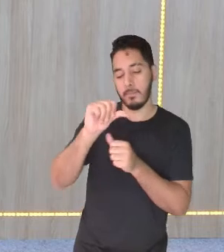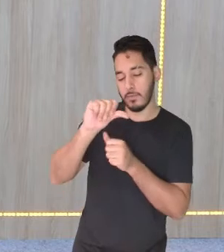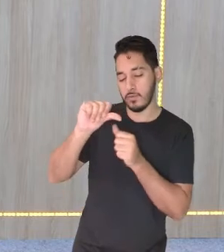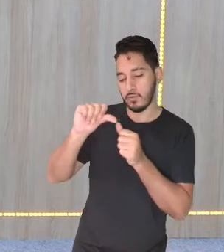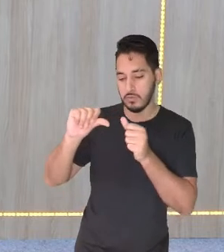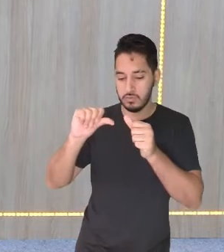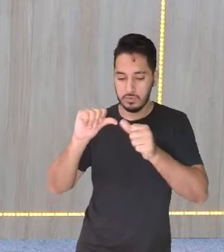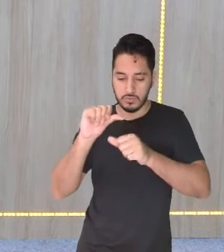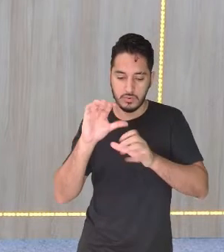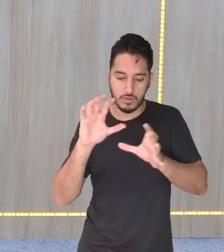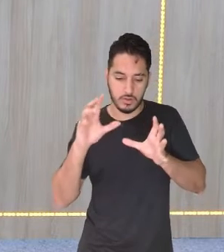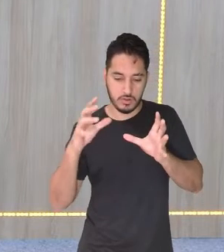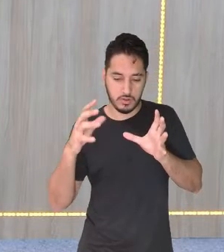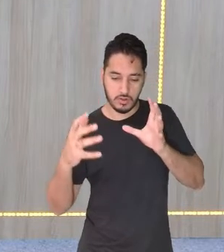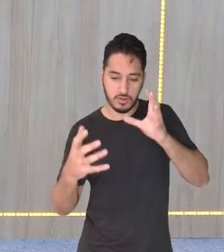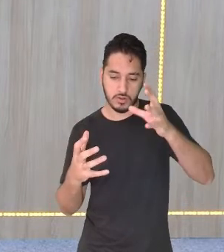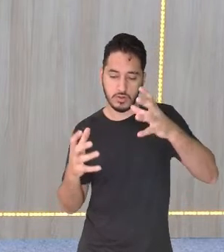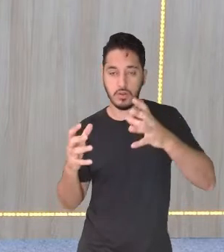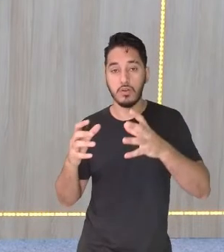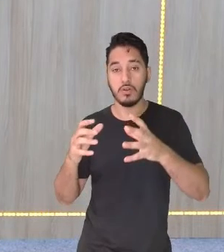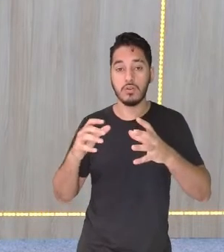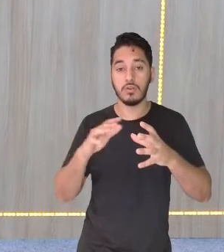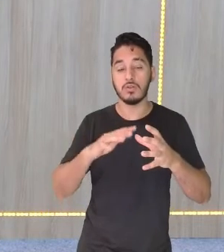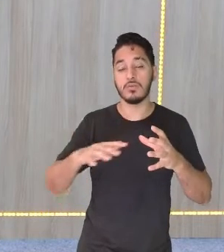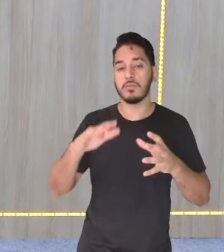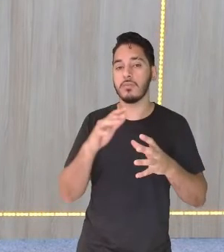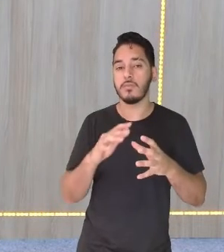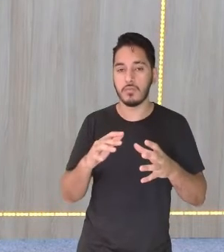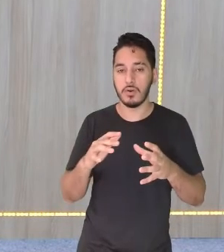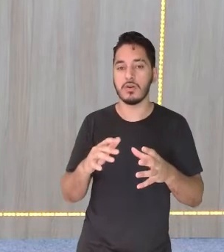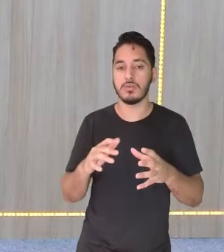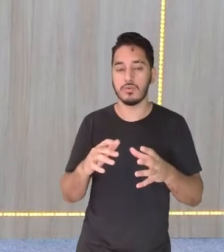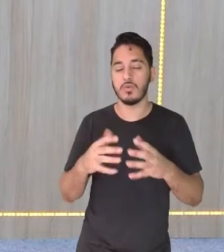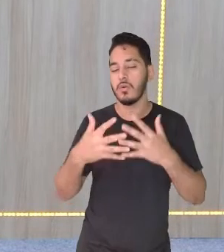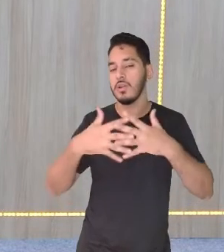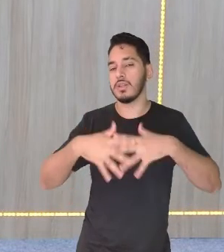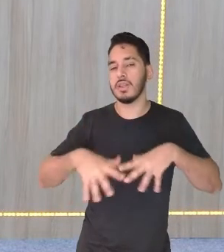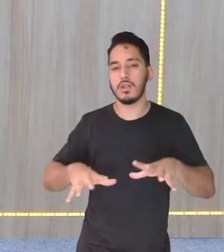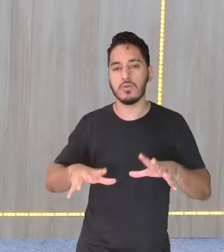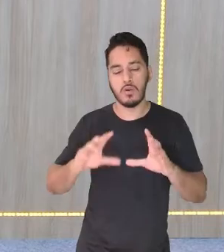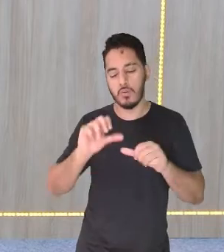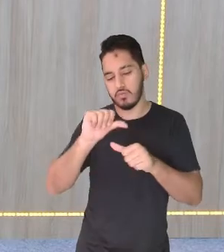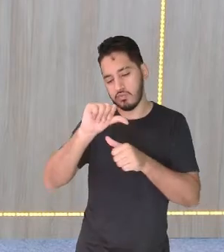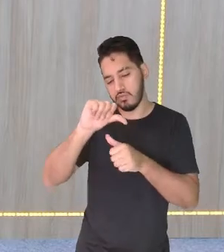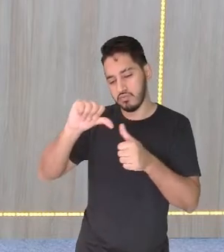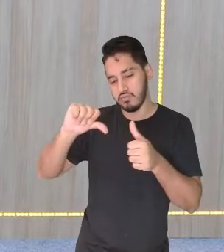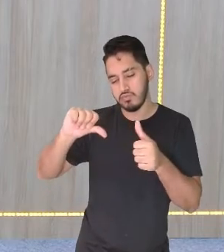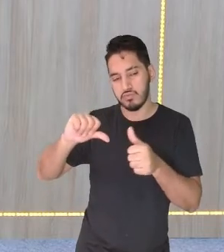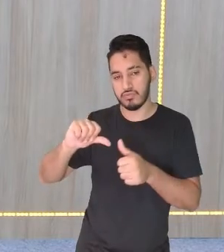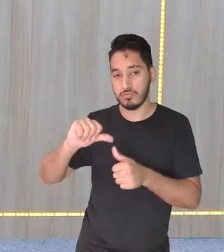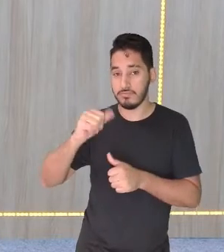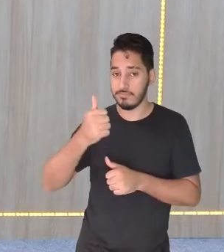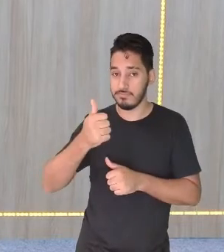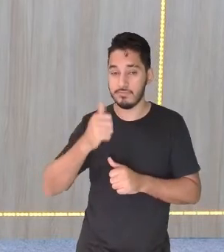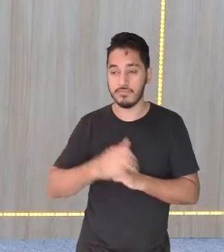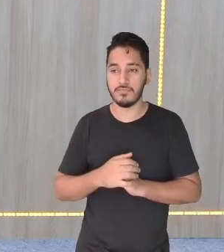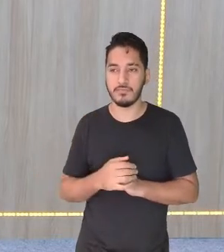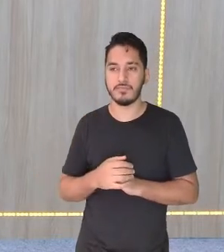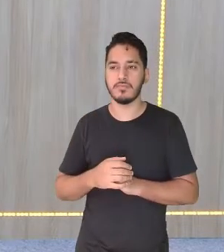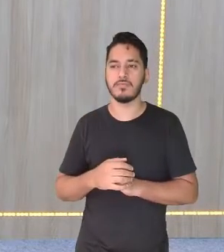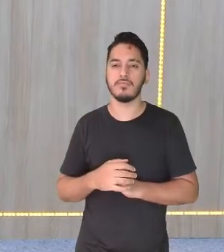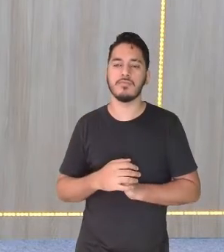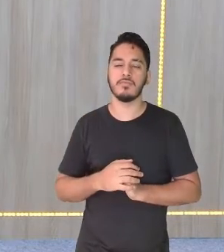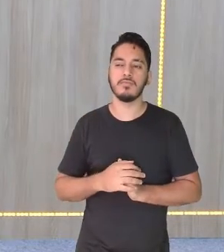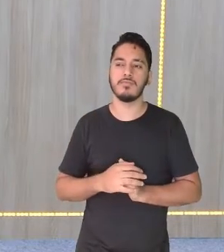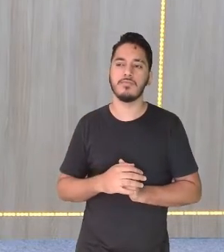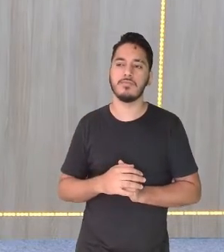moldando aquele espaço de uma forma natural. Beleza, pessoal? Então, dentro